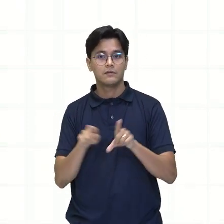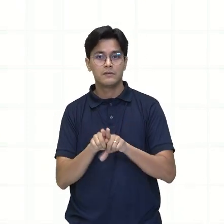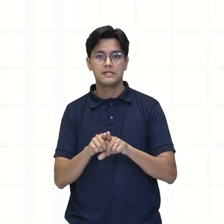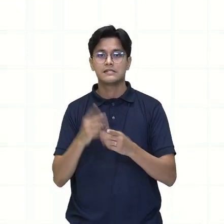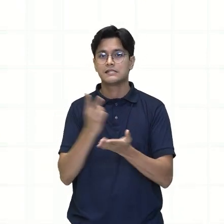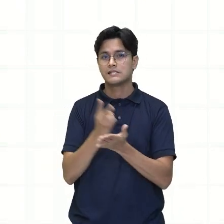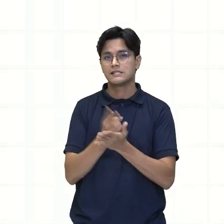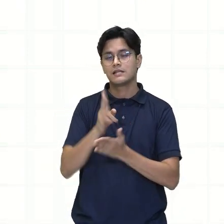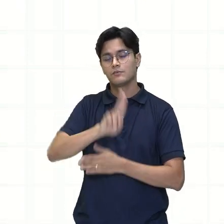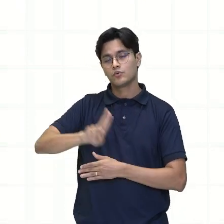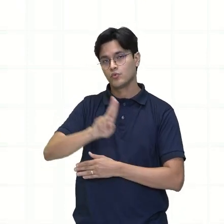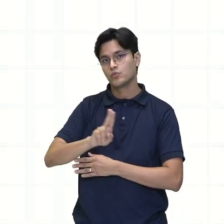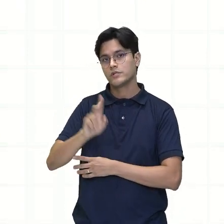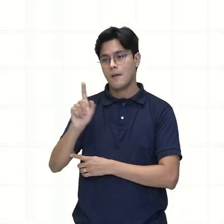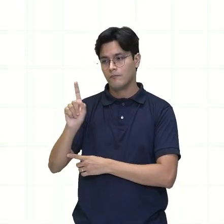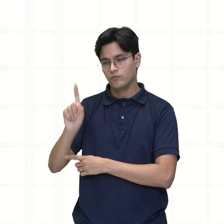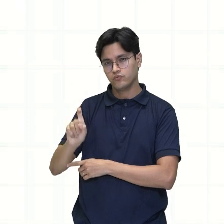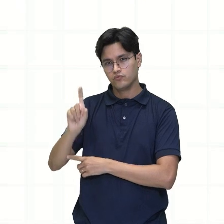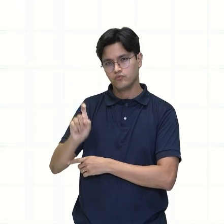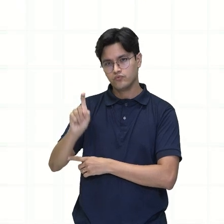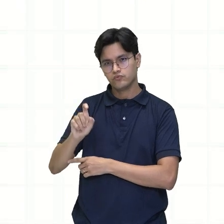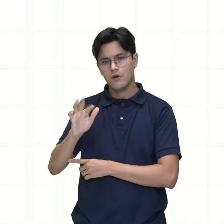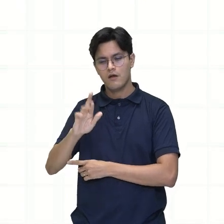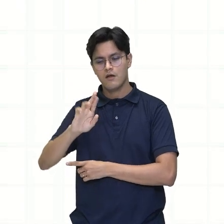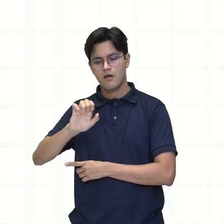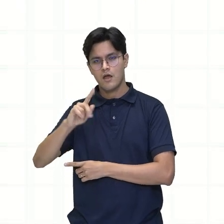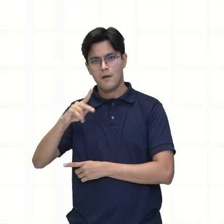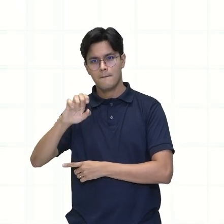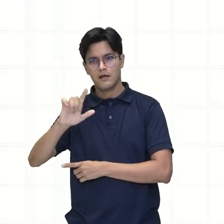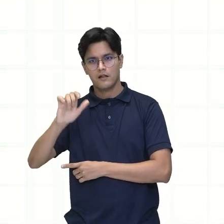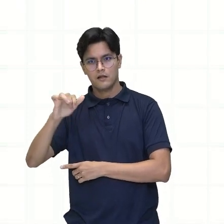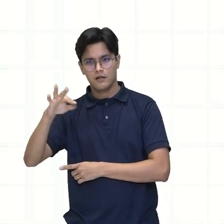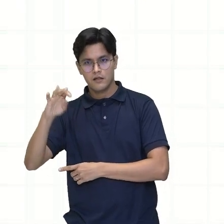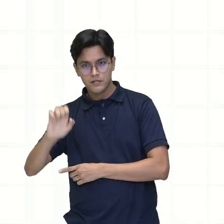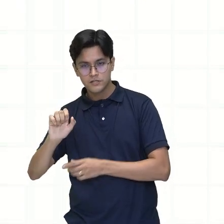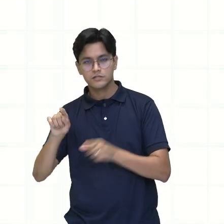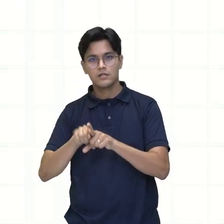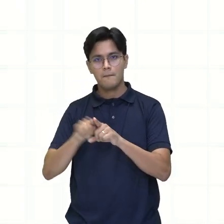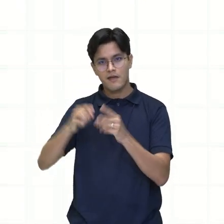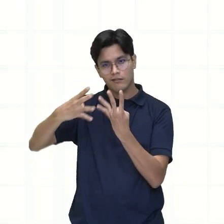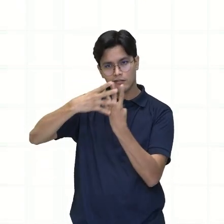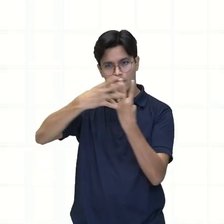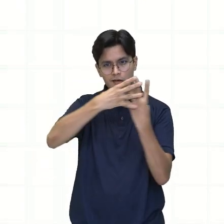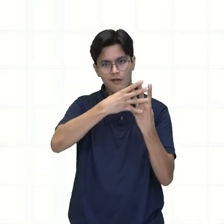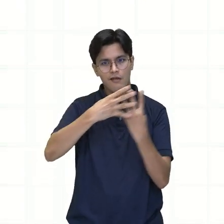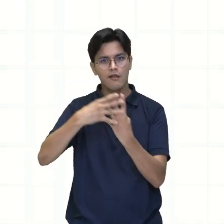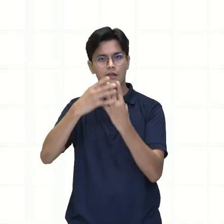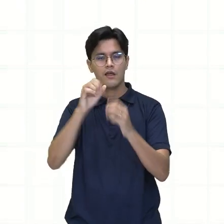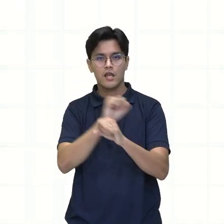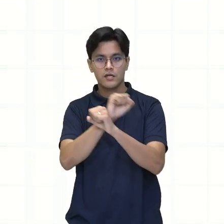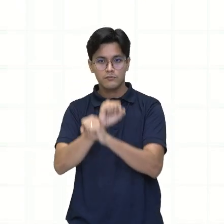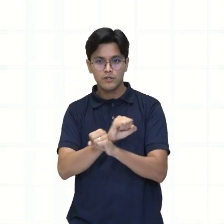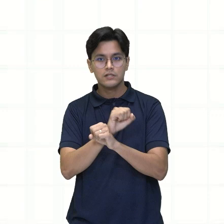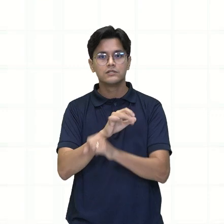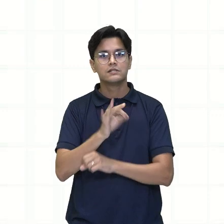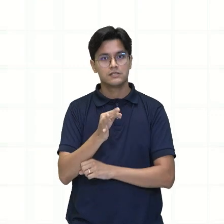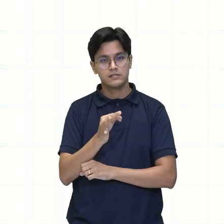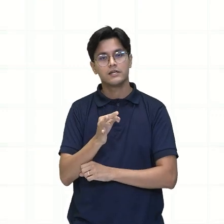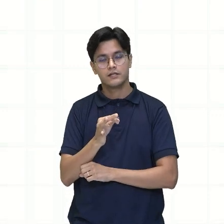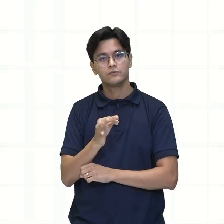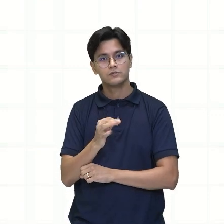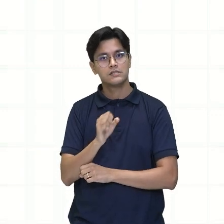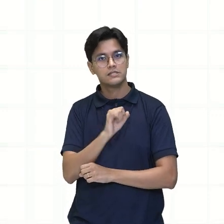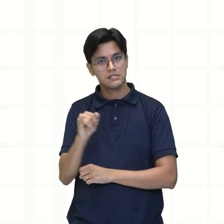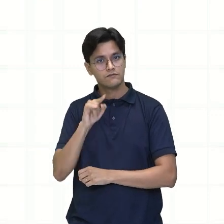telas, especialmente nas regiões com maior registro de casos. Então, se você der uma consultada na internet, você consegue ver se